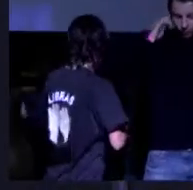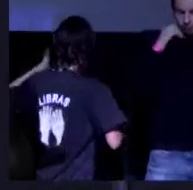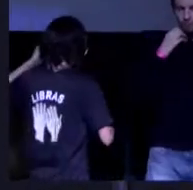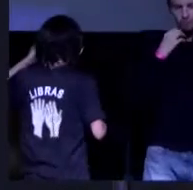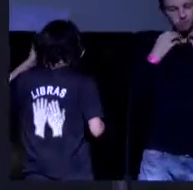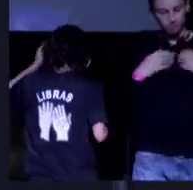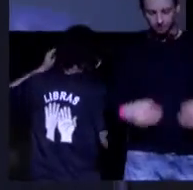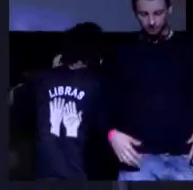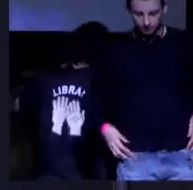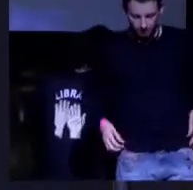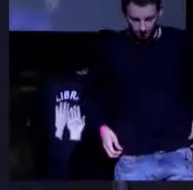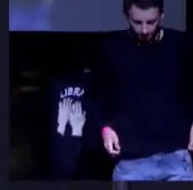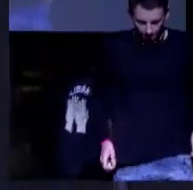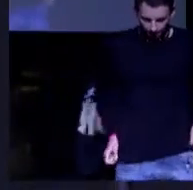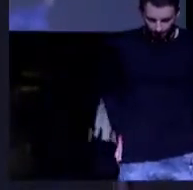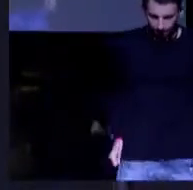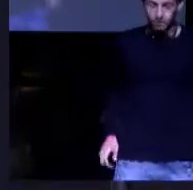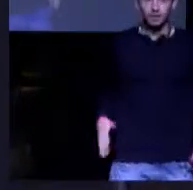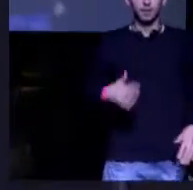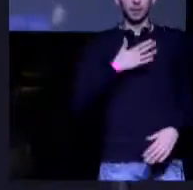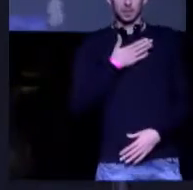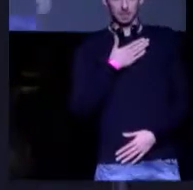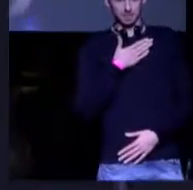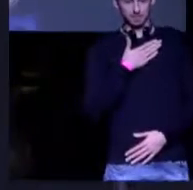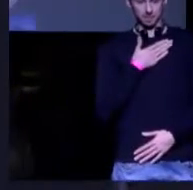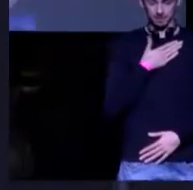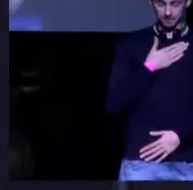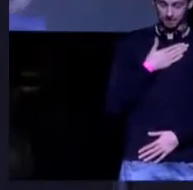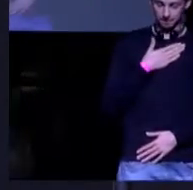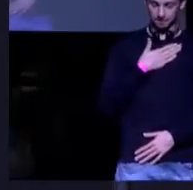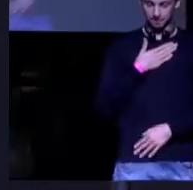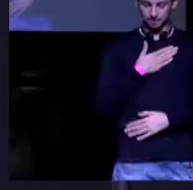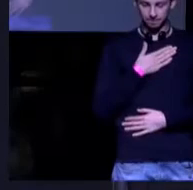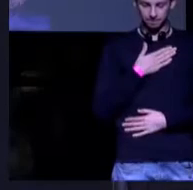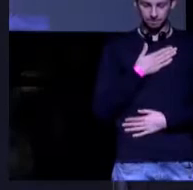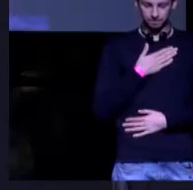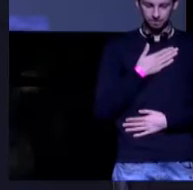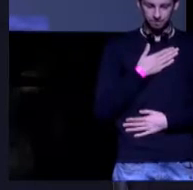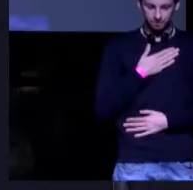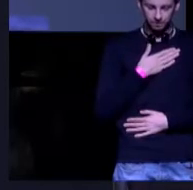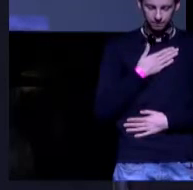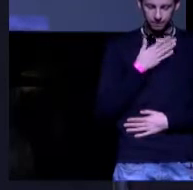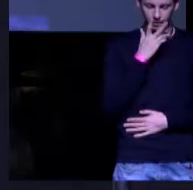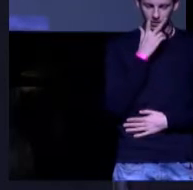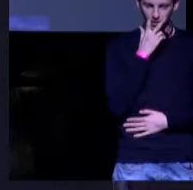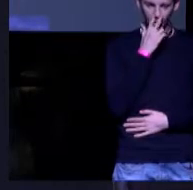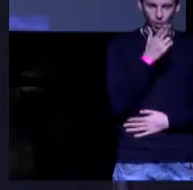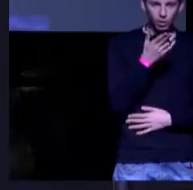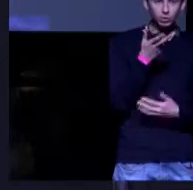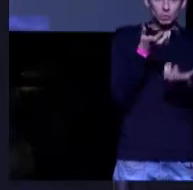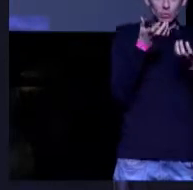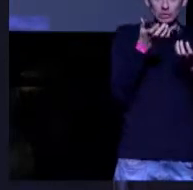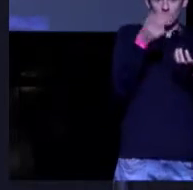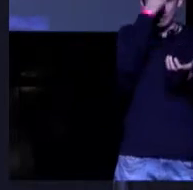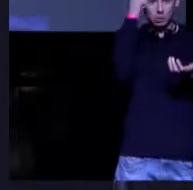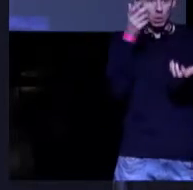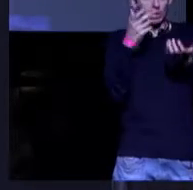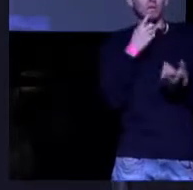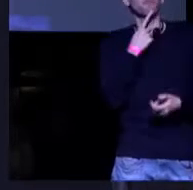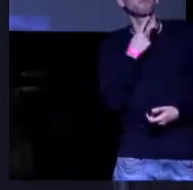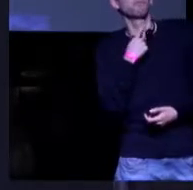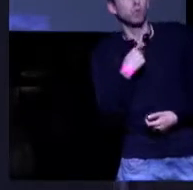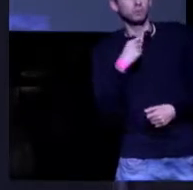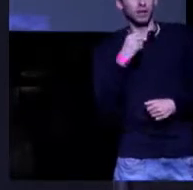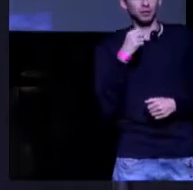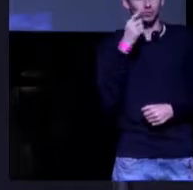forma pra mim assim eu acho que quem quer no va quem quer